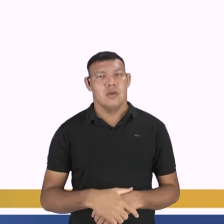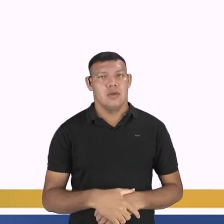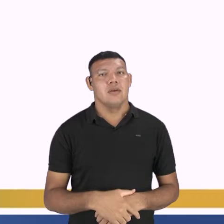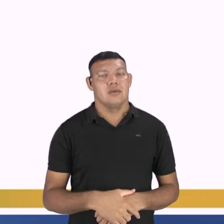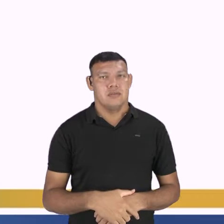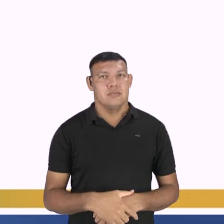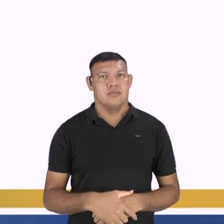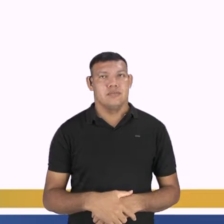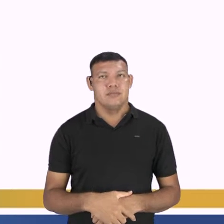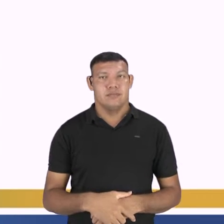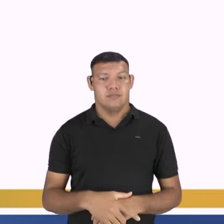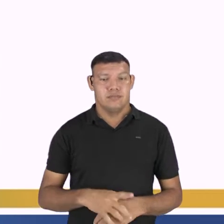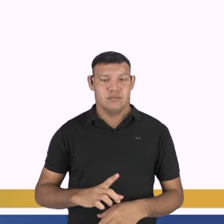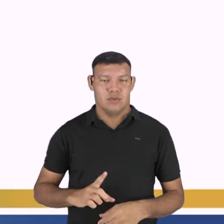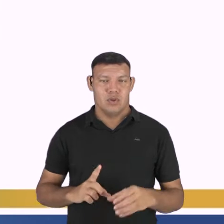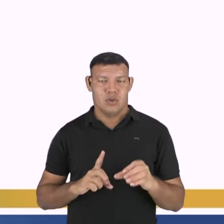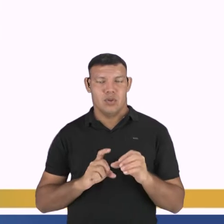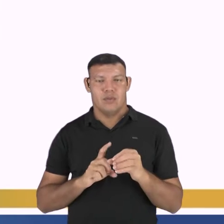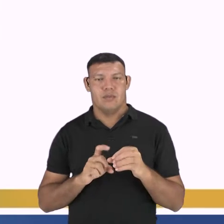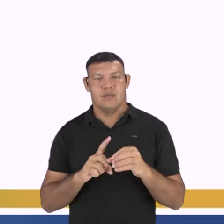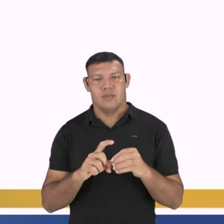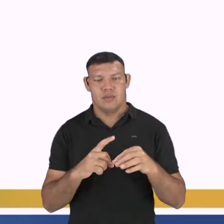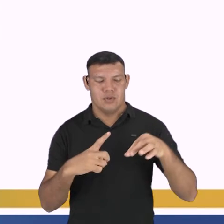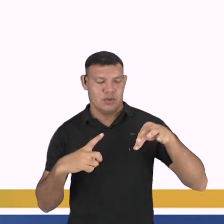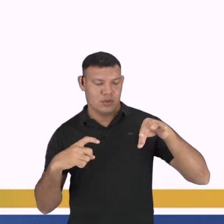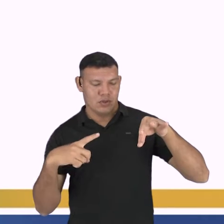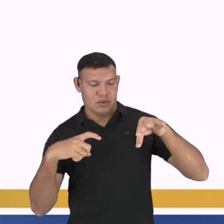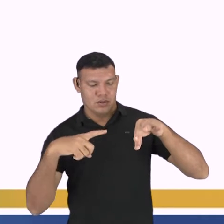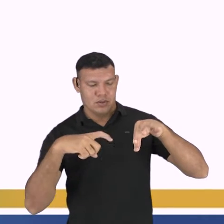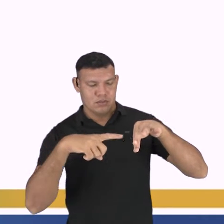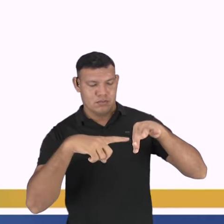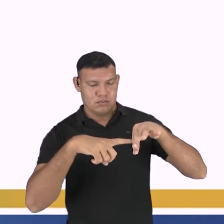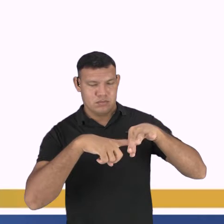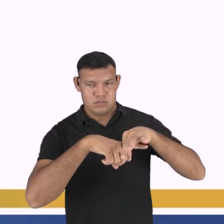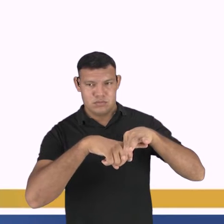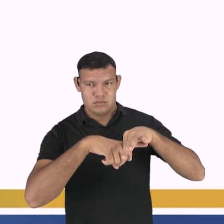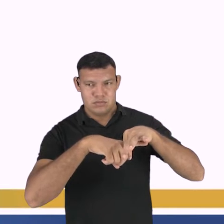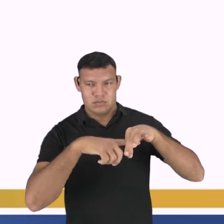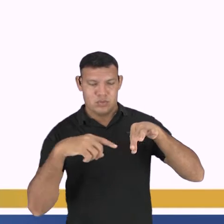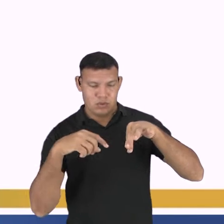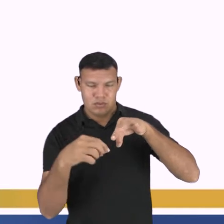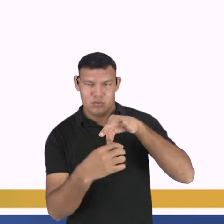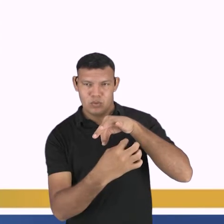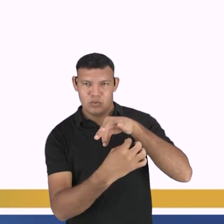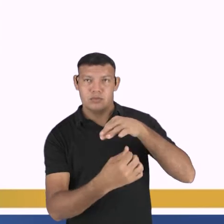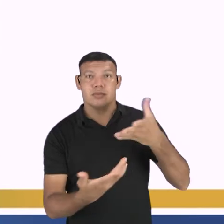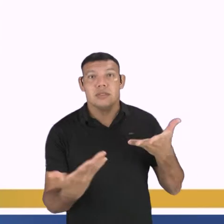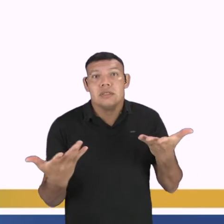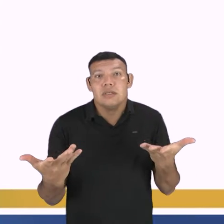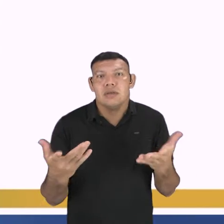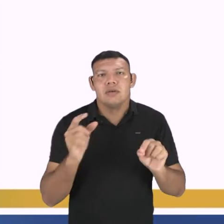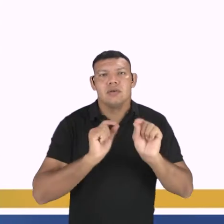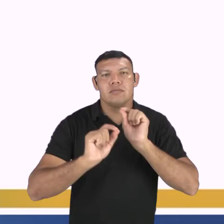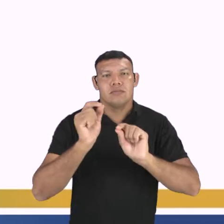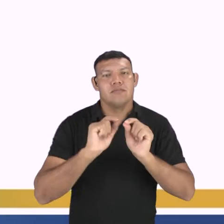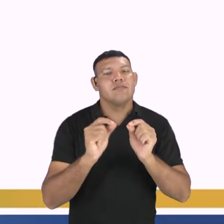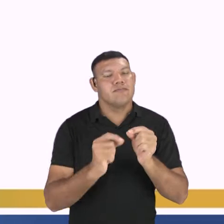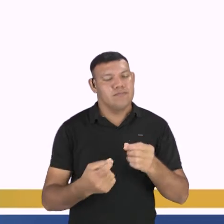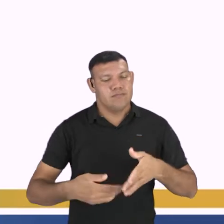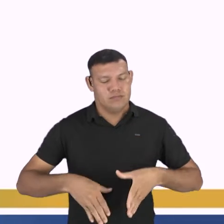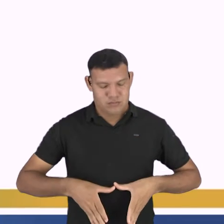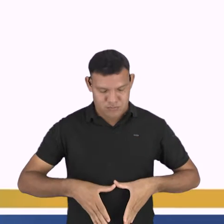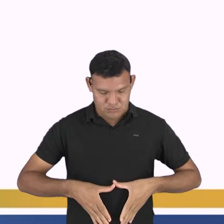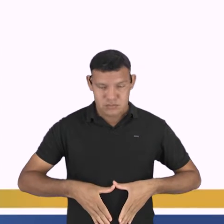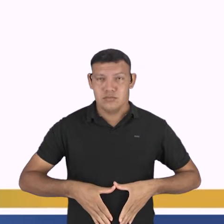é depositado dentro do corpo da fêmea através da cópula, ou seja, através do ato sexual. E a fecundação ocorre dentro do